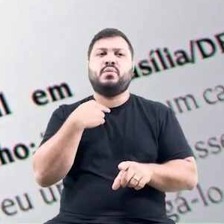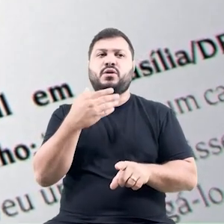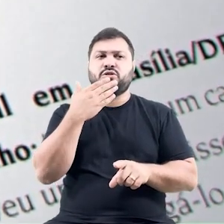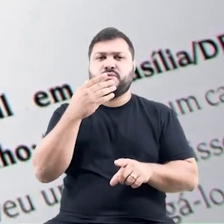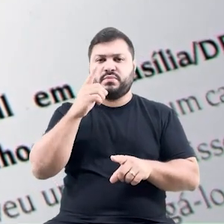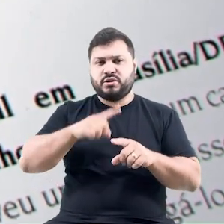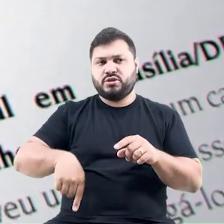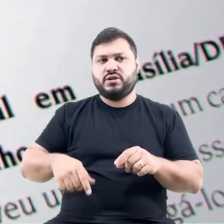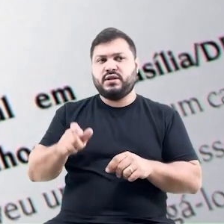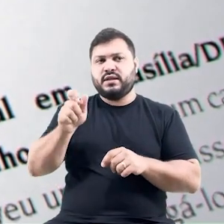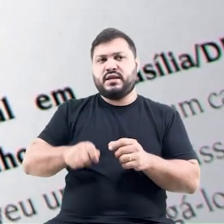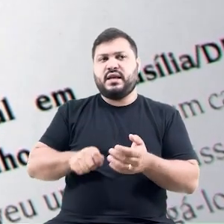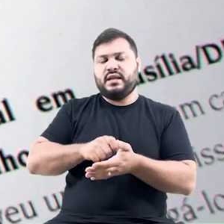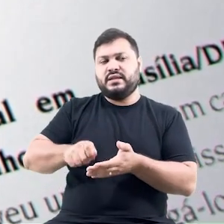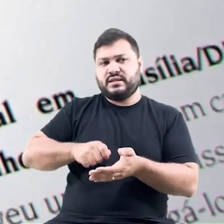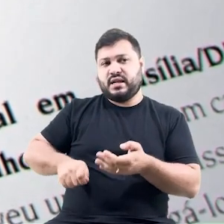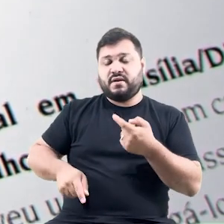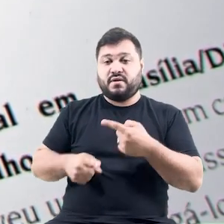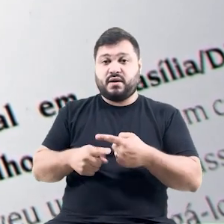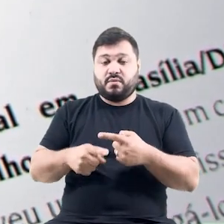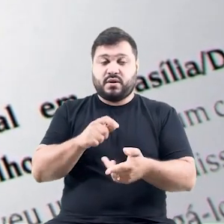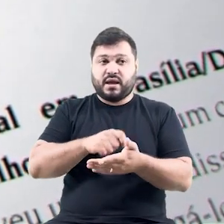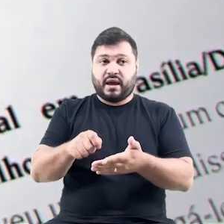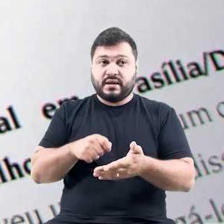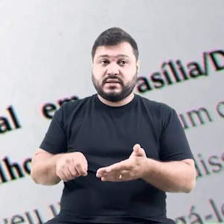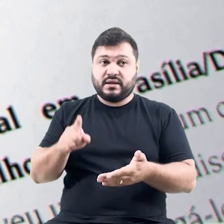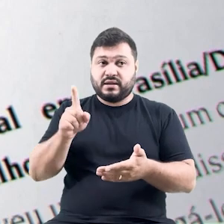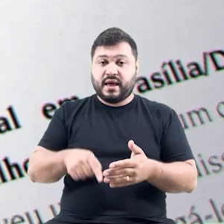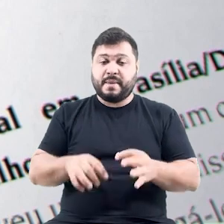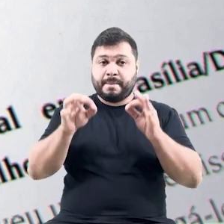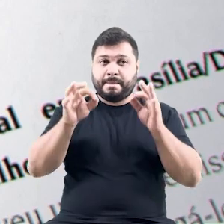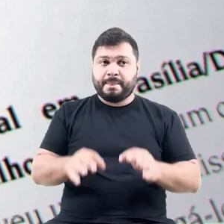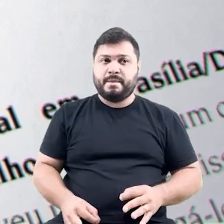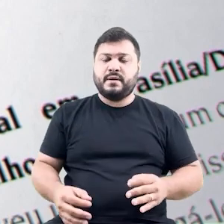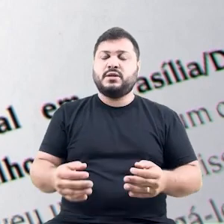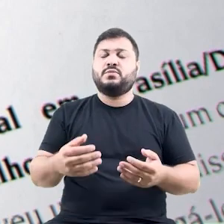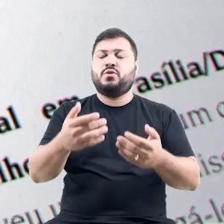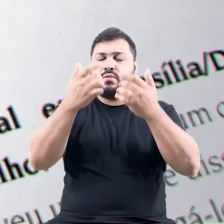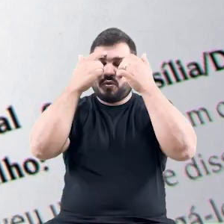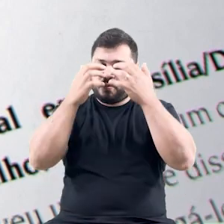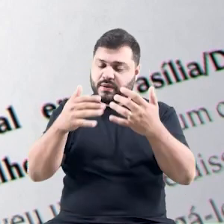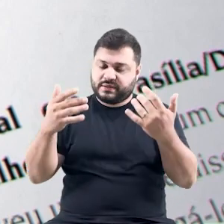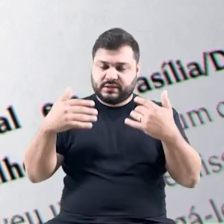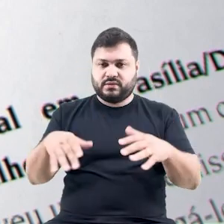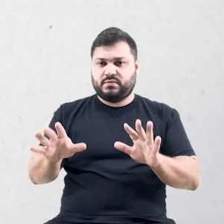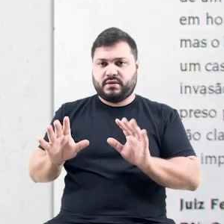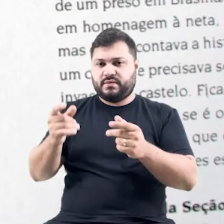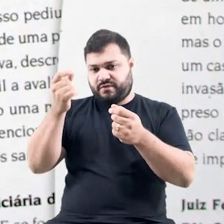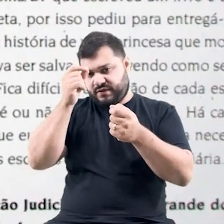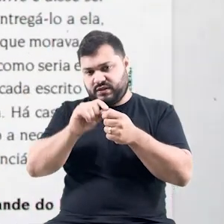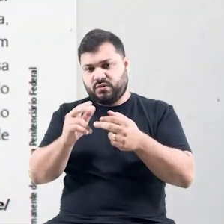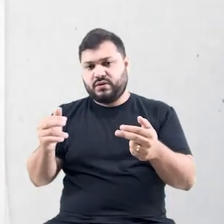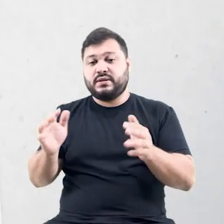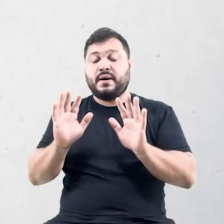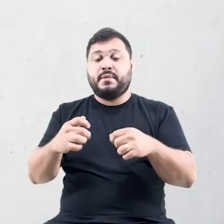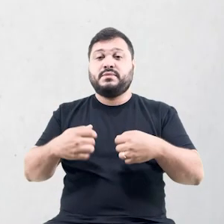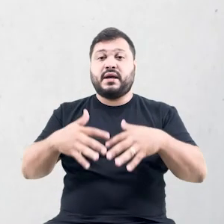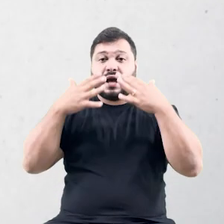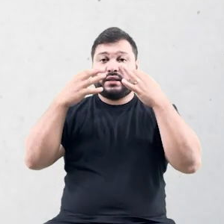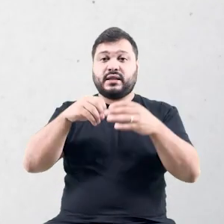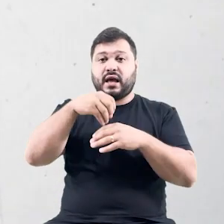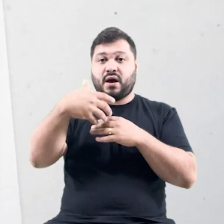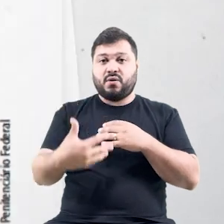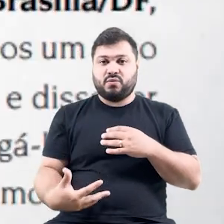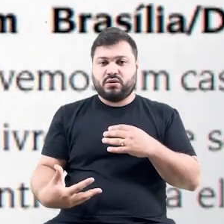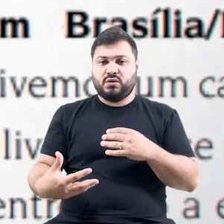pode impedir que o preso escreva, pois a escrita serve mesmo como ocupação do interno. Mas é preciso atentar